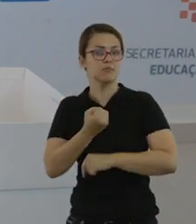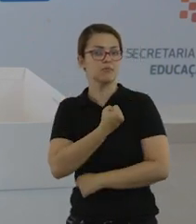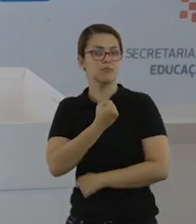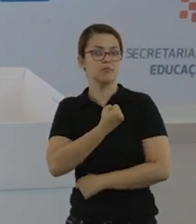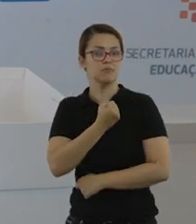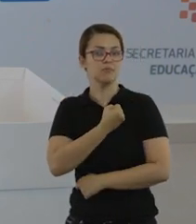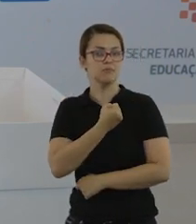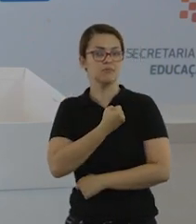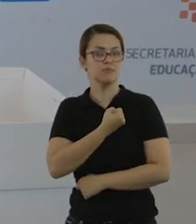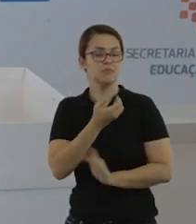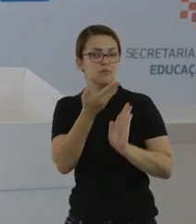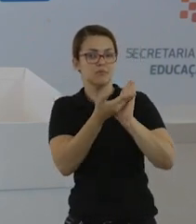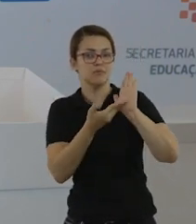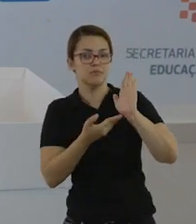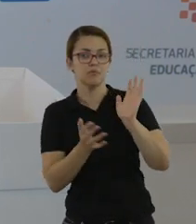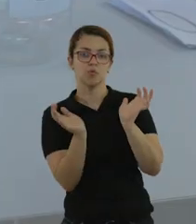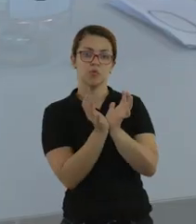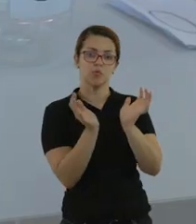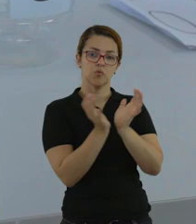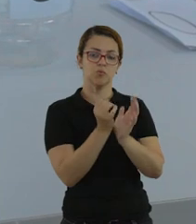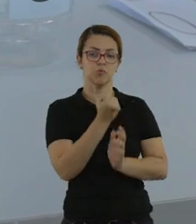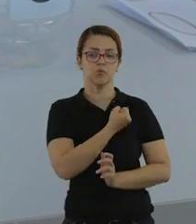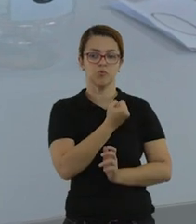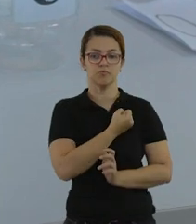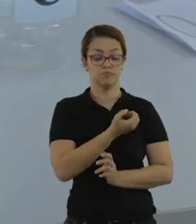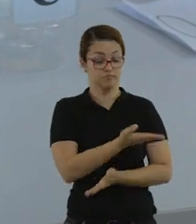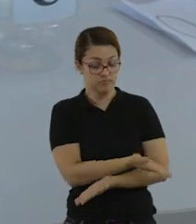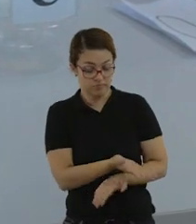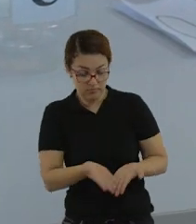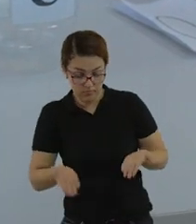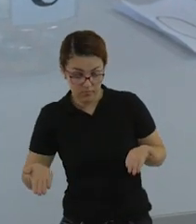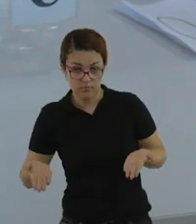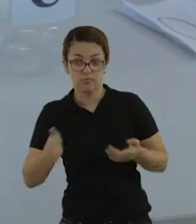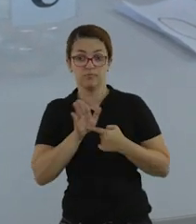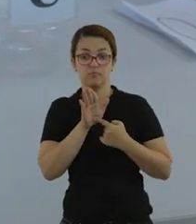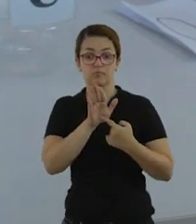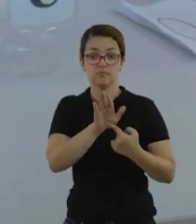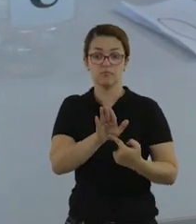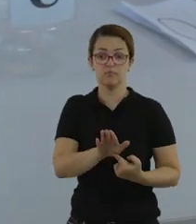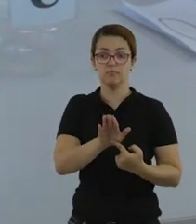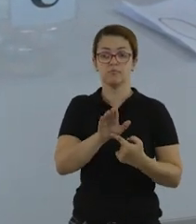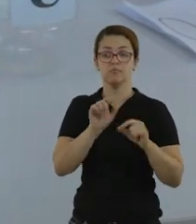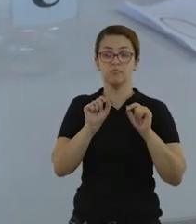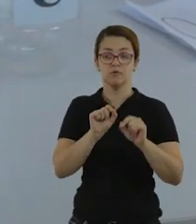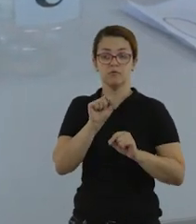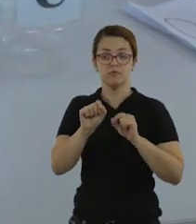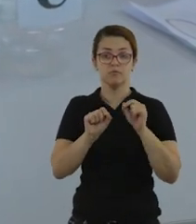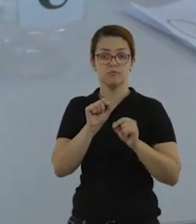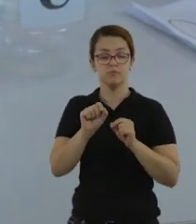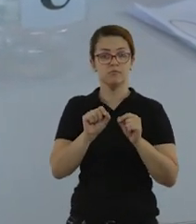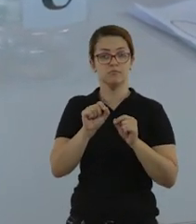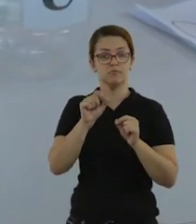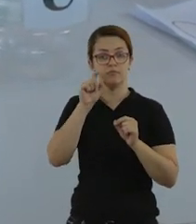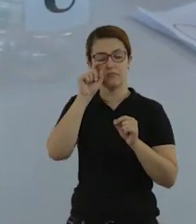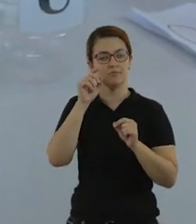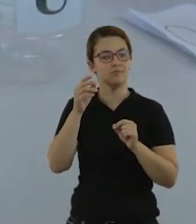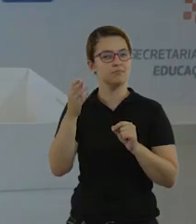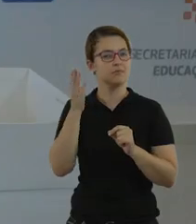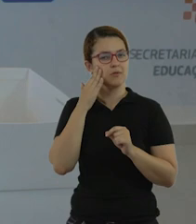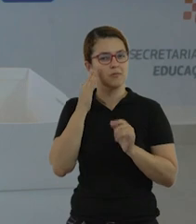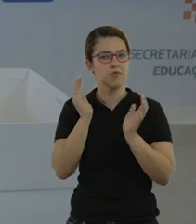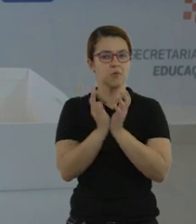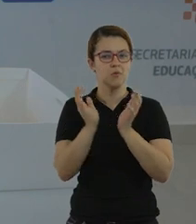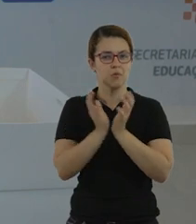vamos ver o sistema de numeração decimal. Eu trouxe aqui para vocês um recurso para auxiliar vocês aí na compreensão do sistema